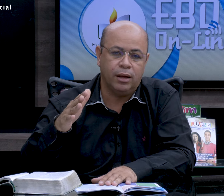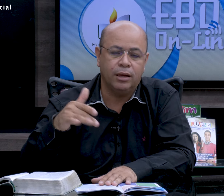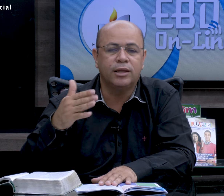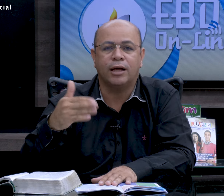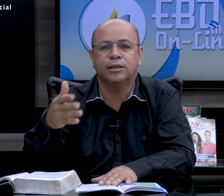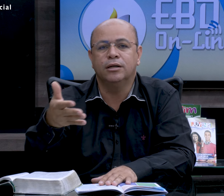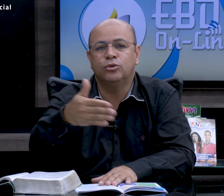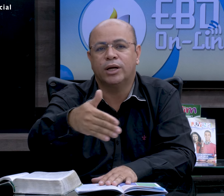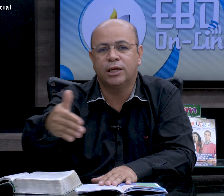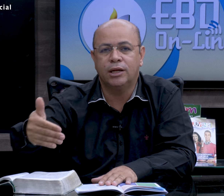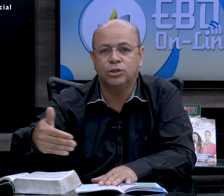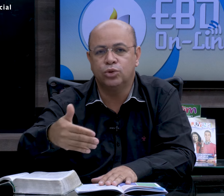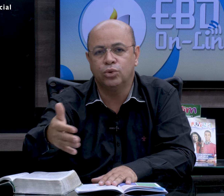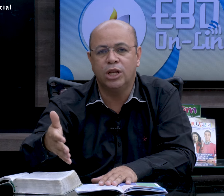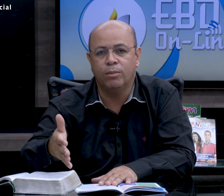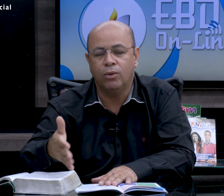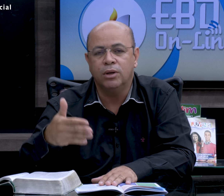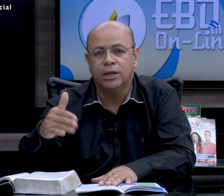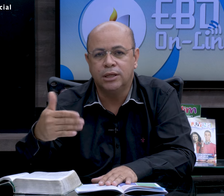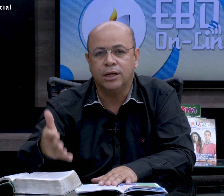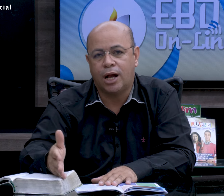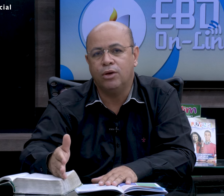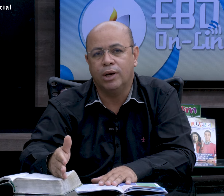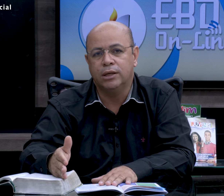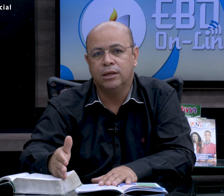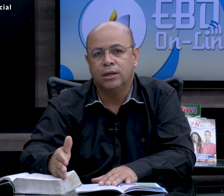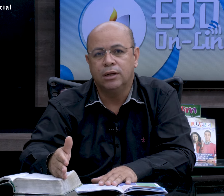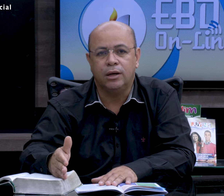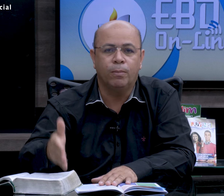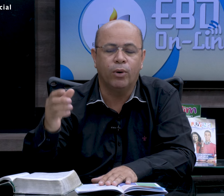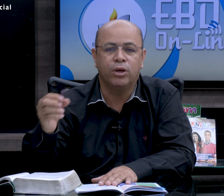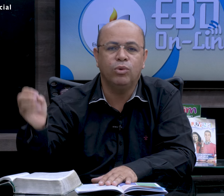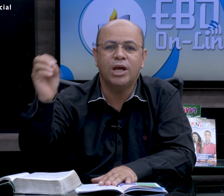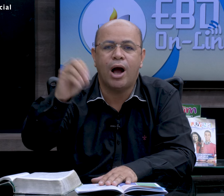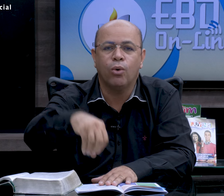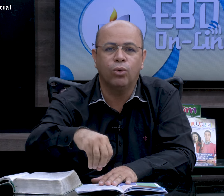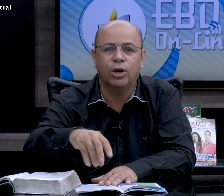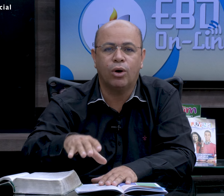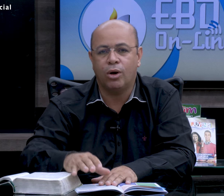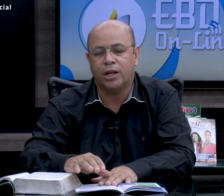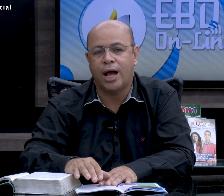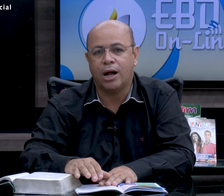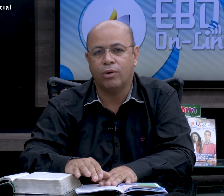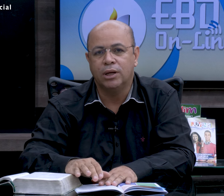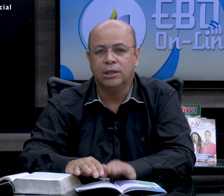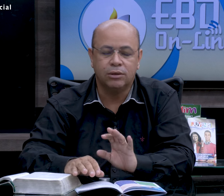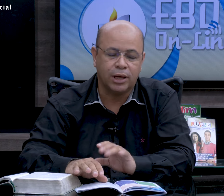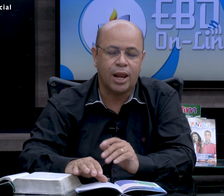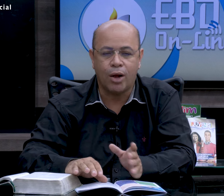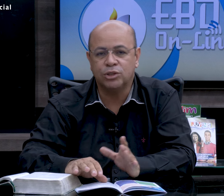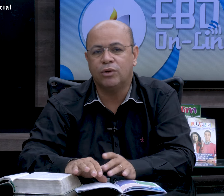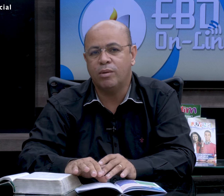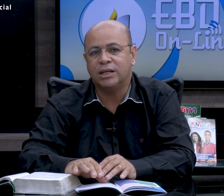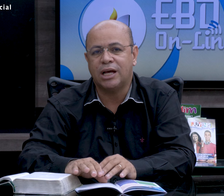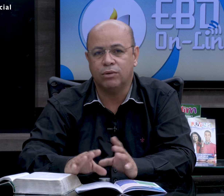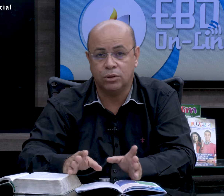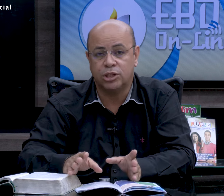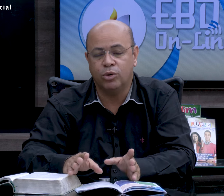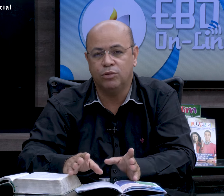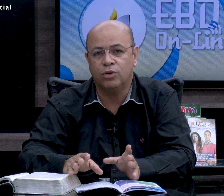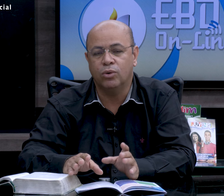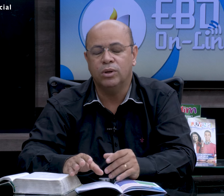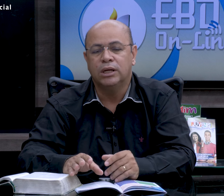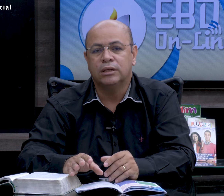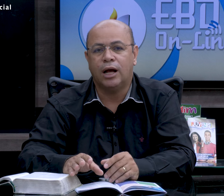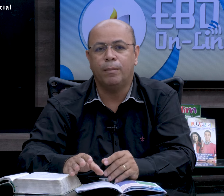eh atando aquele suco de limão que caiu ali é um pouquinho de álcool que coloca na água então aquela água já não é mais água